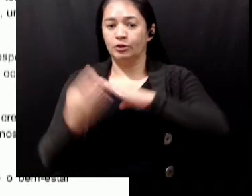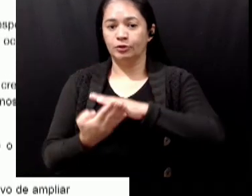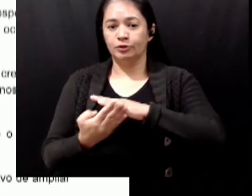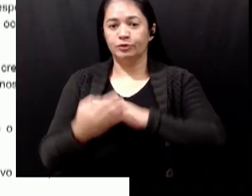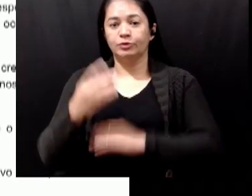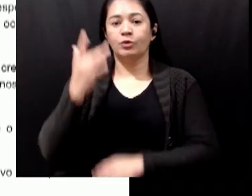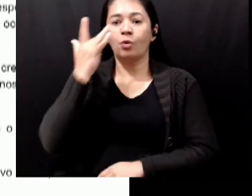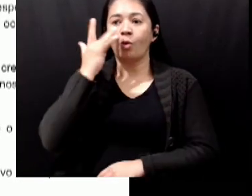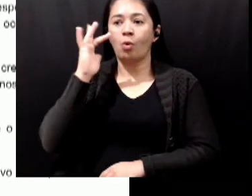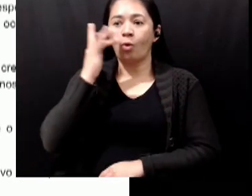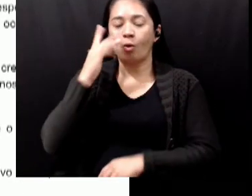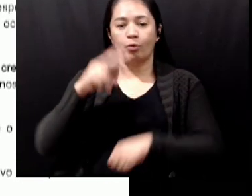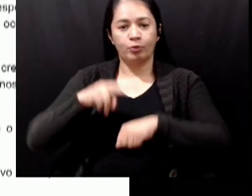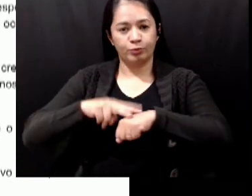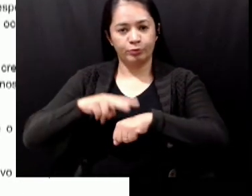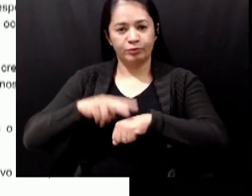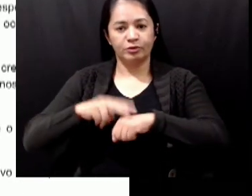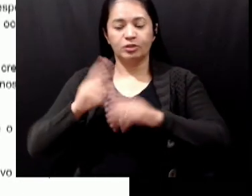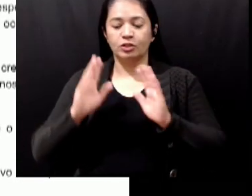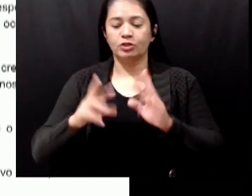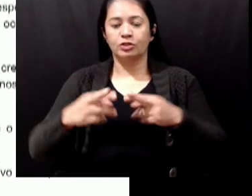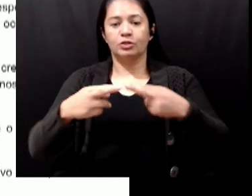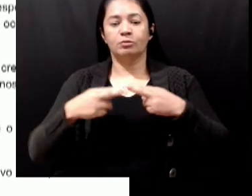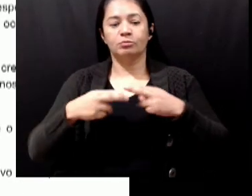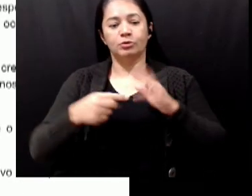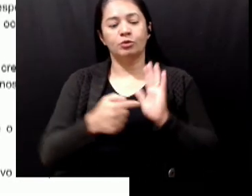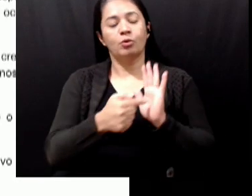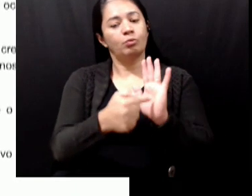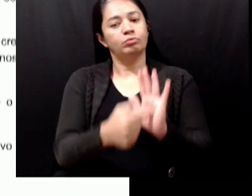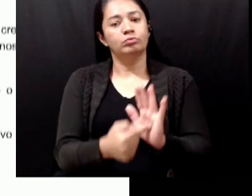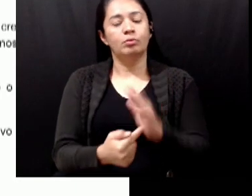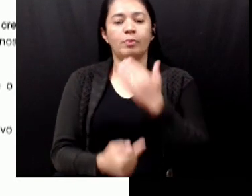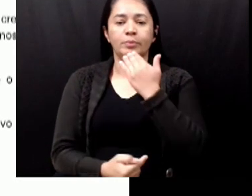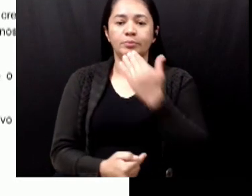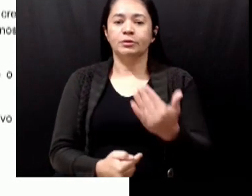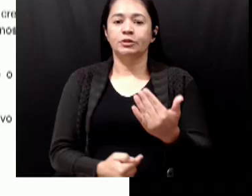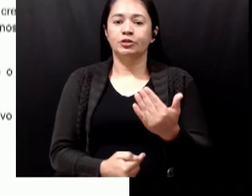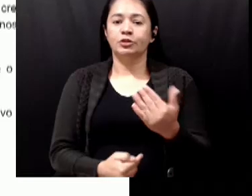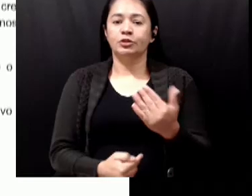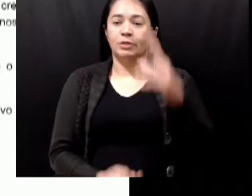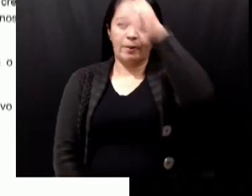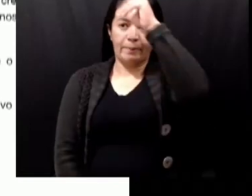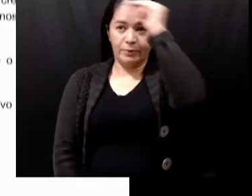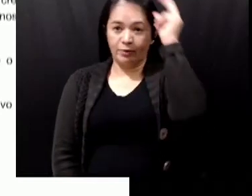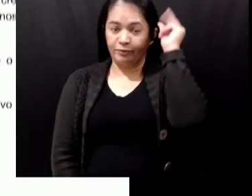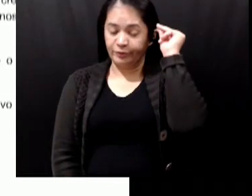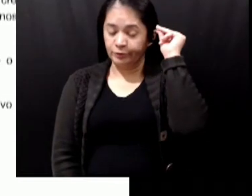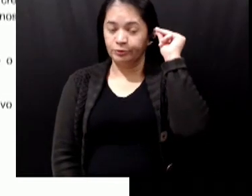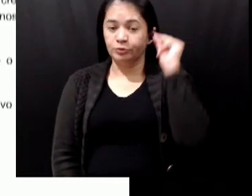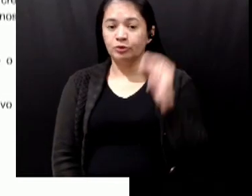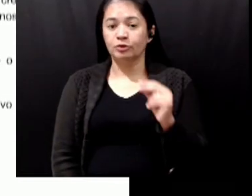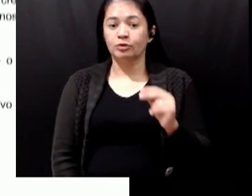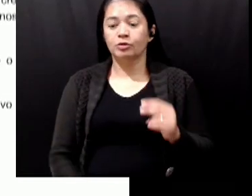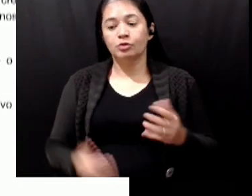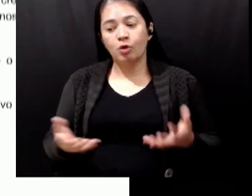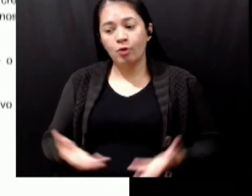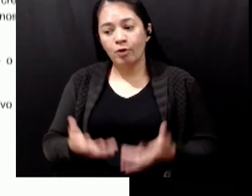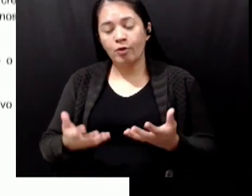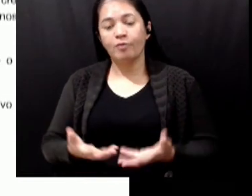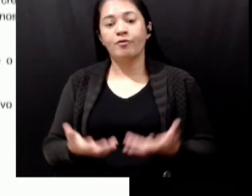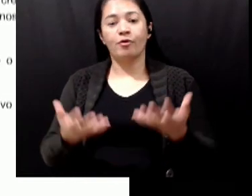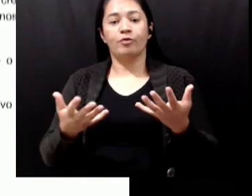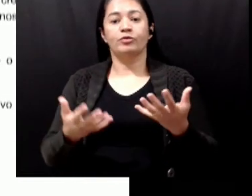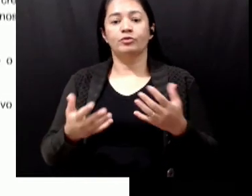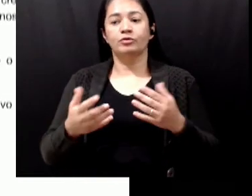vereador ele protocolou uma indicação solicitando então à Prefeitura de Campinas um reforço no patrulhamento da